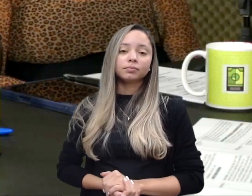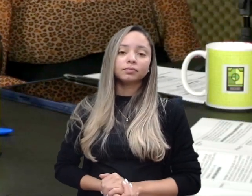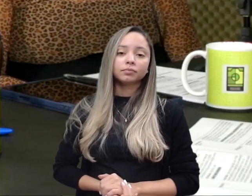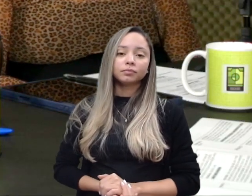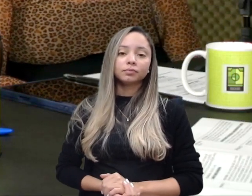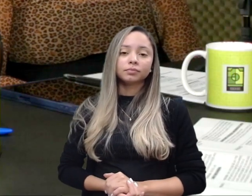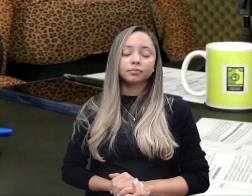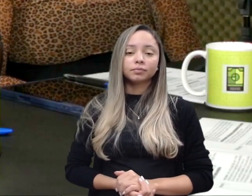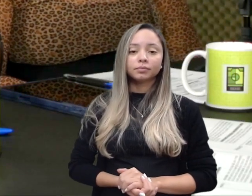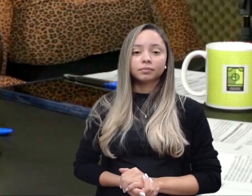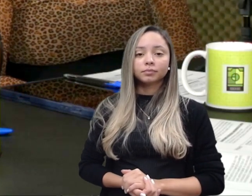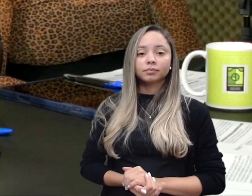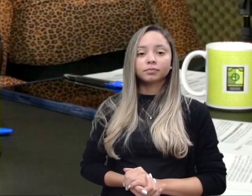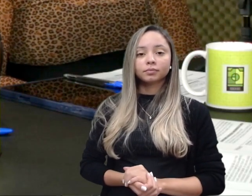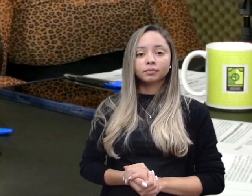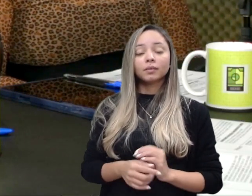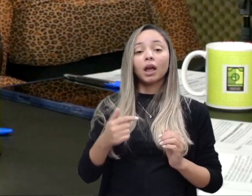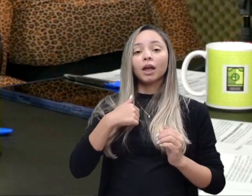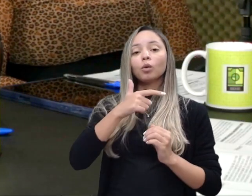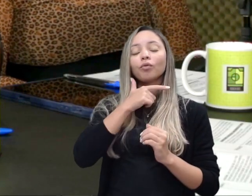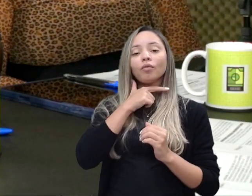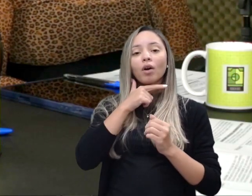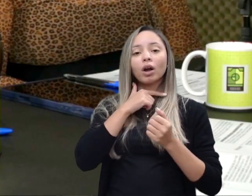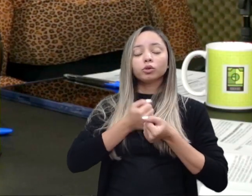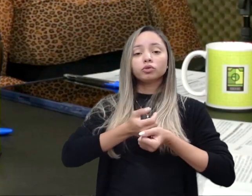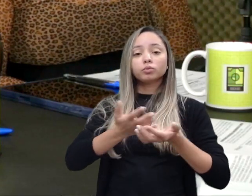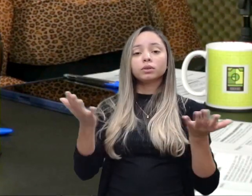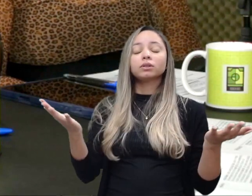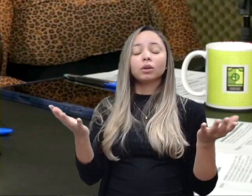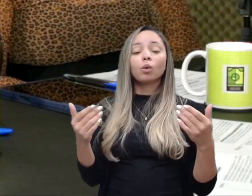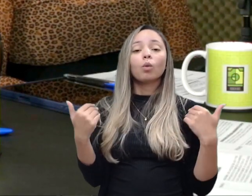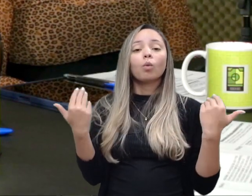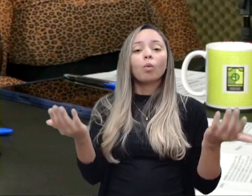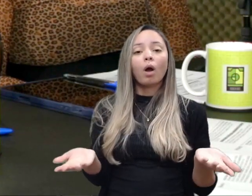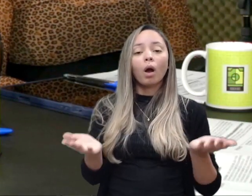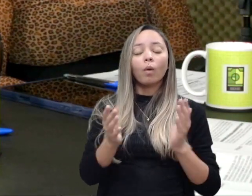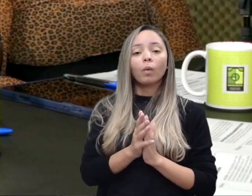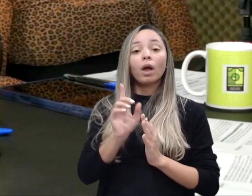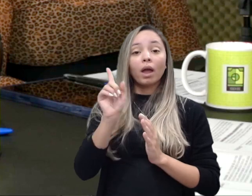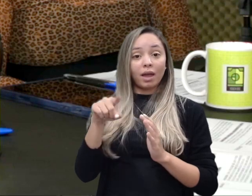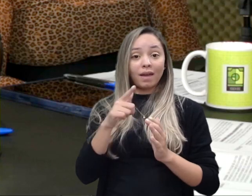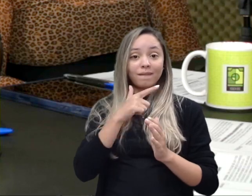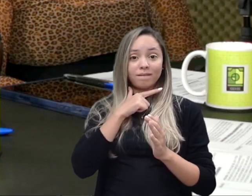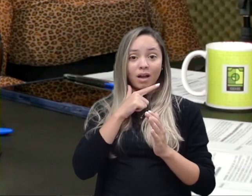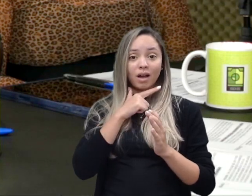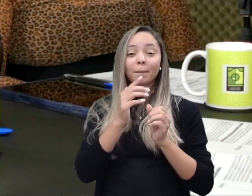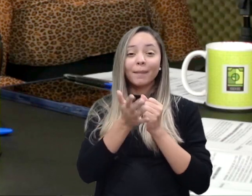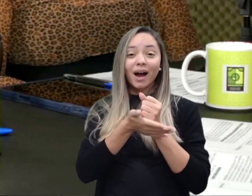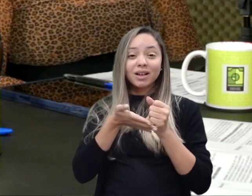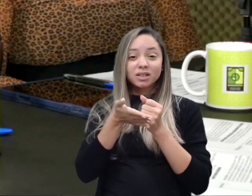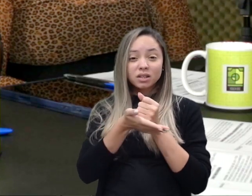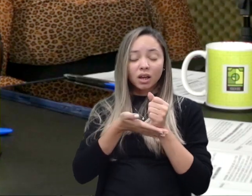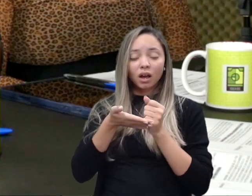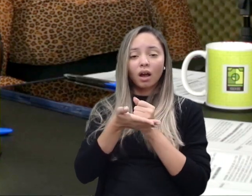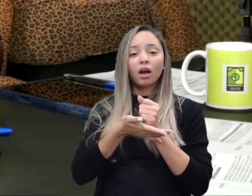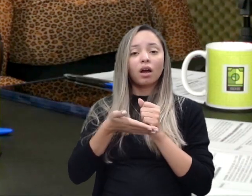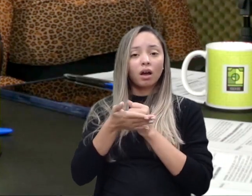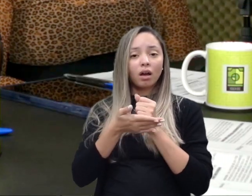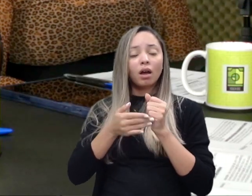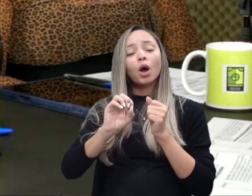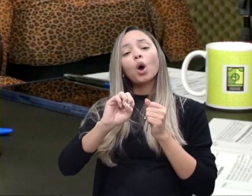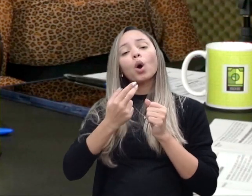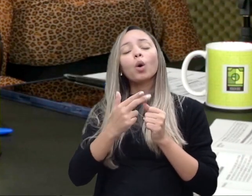deficiência, né? Que vagas eu estou disponibilizando? Eu estou disponibilizando vagas mais básicas de um posto mais básico, ou eu